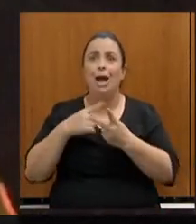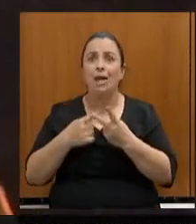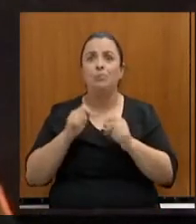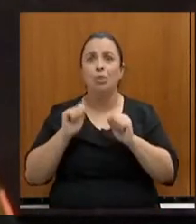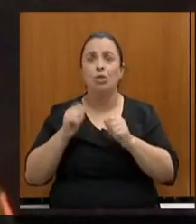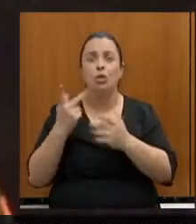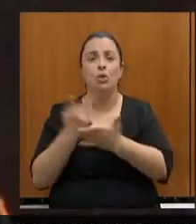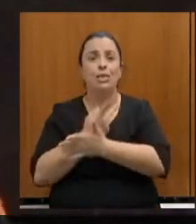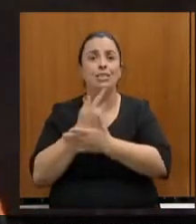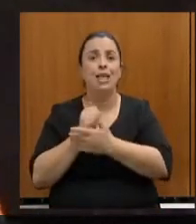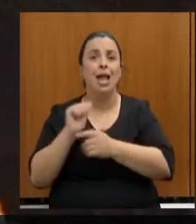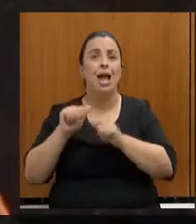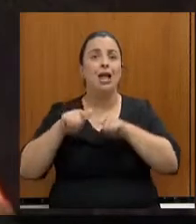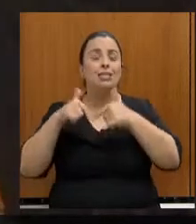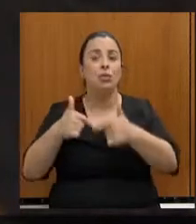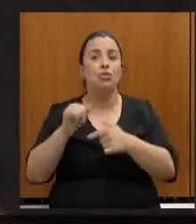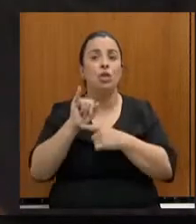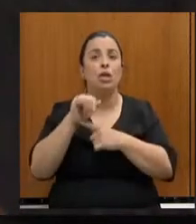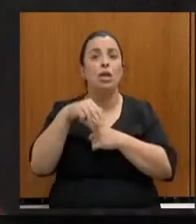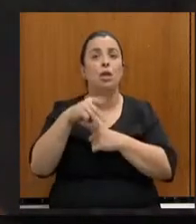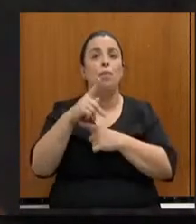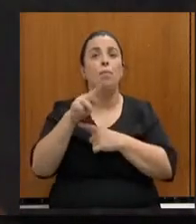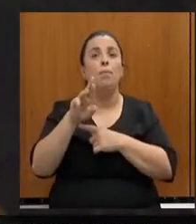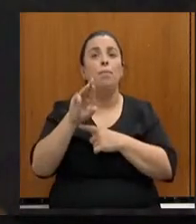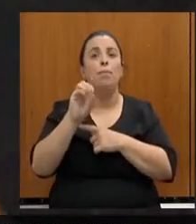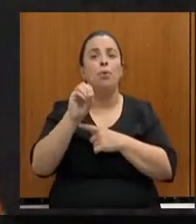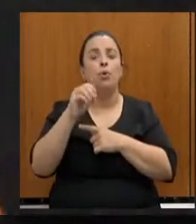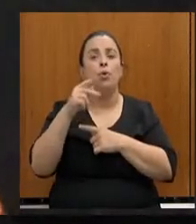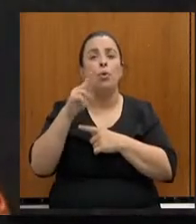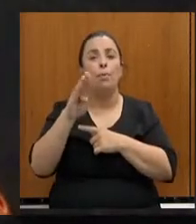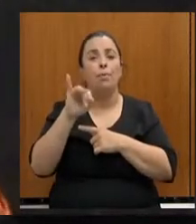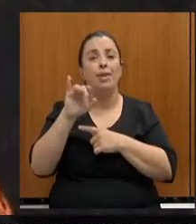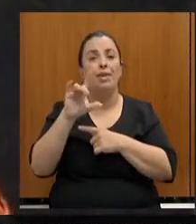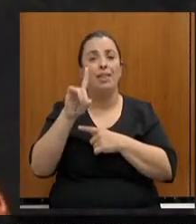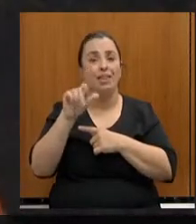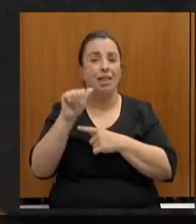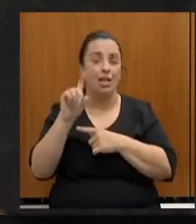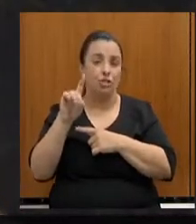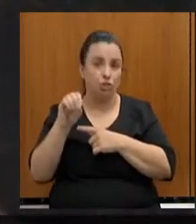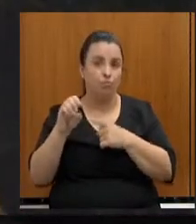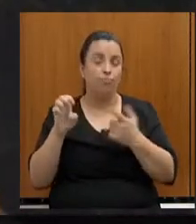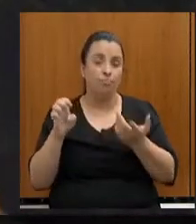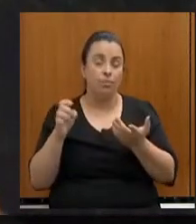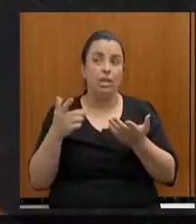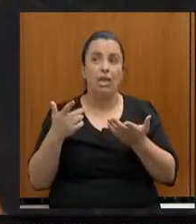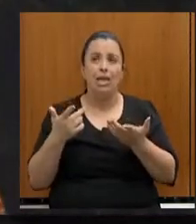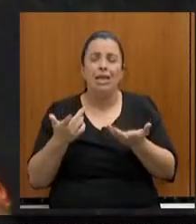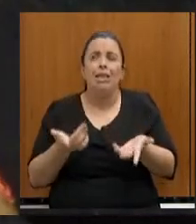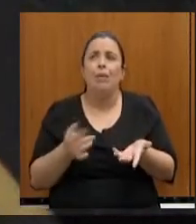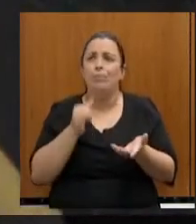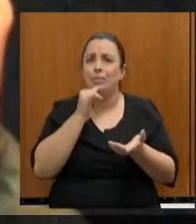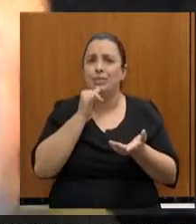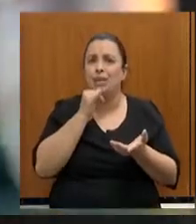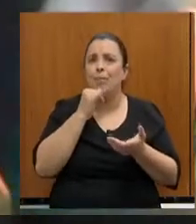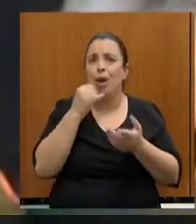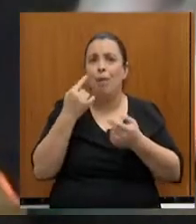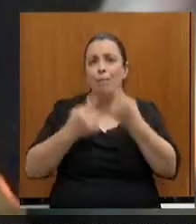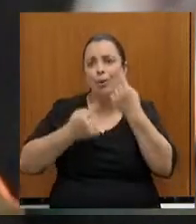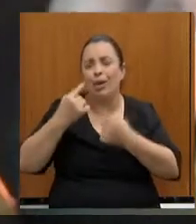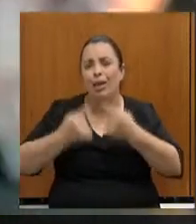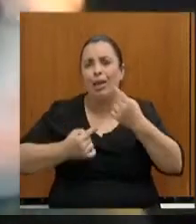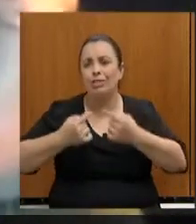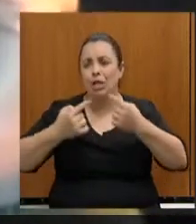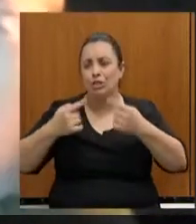essa questão da transferência do Então é isso que tá pegando não a disputa política entre o governo EA Assembleia não há disputa de